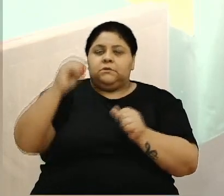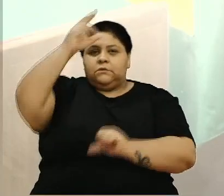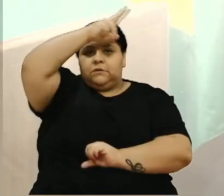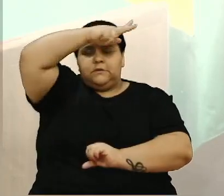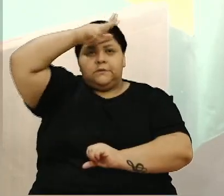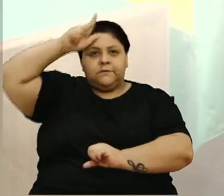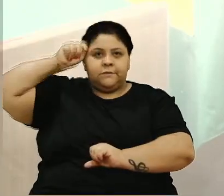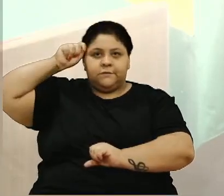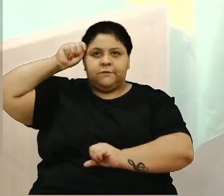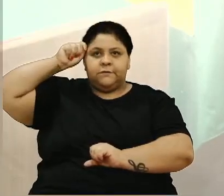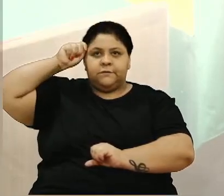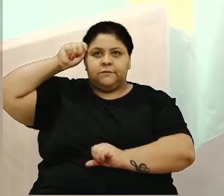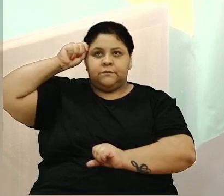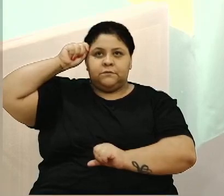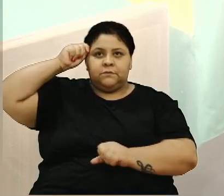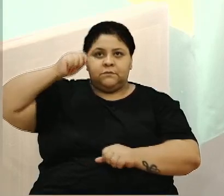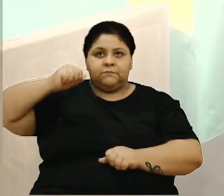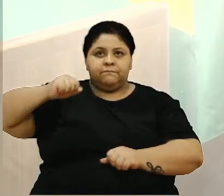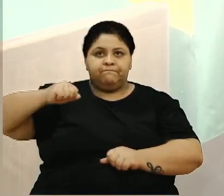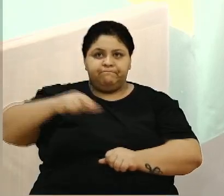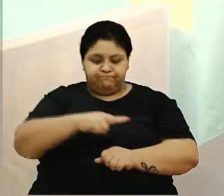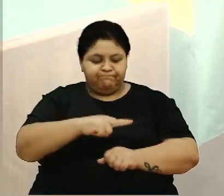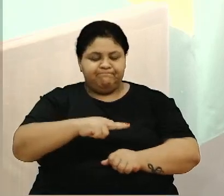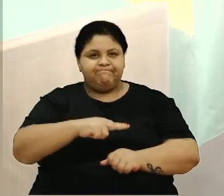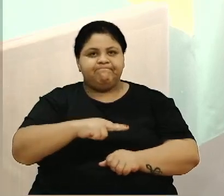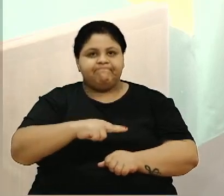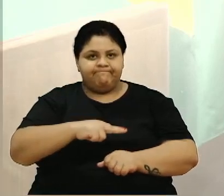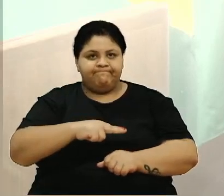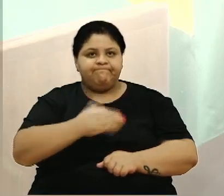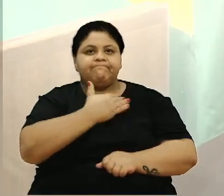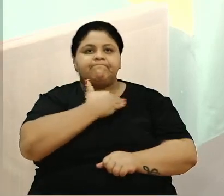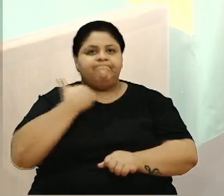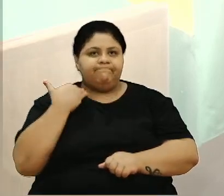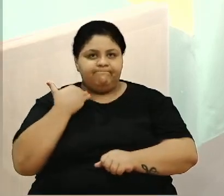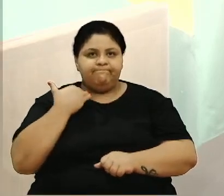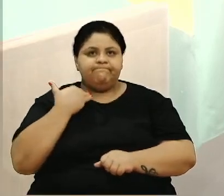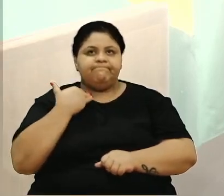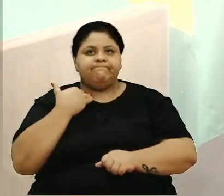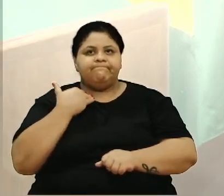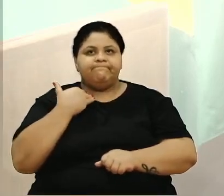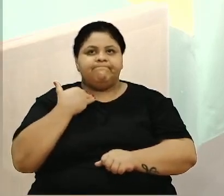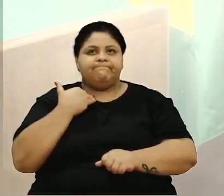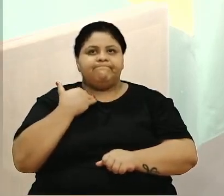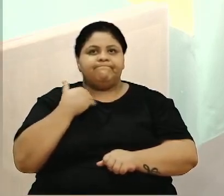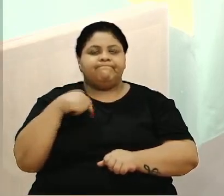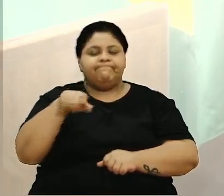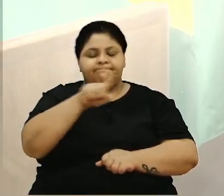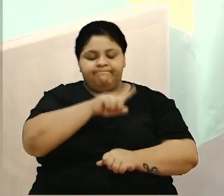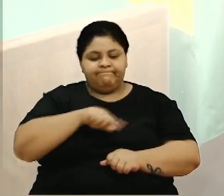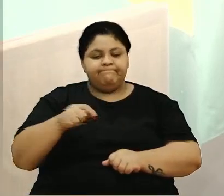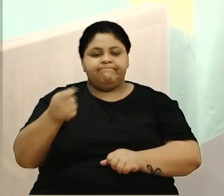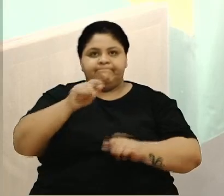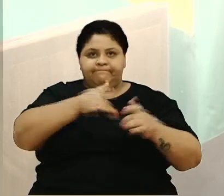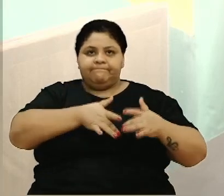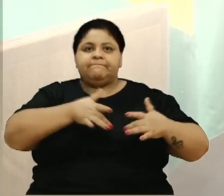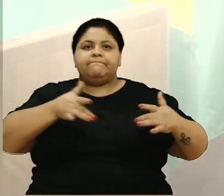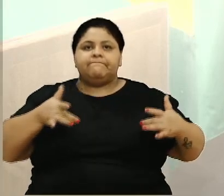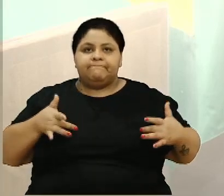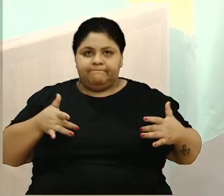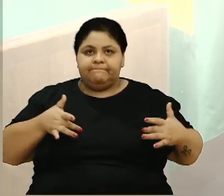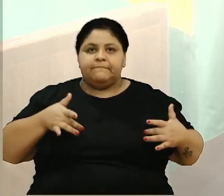com corpos ao ar livre, né? E que a gente precisa se solidarizar, a gente precisa